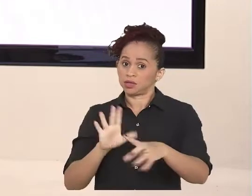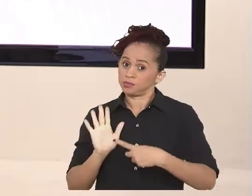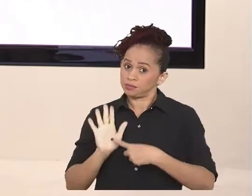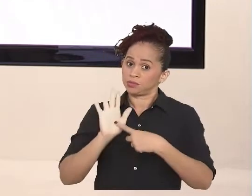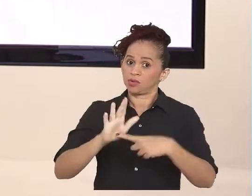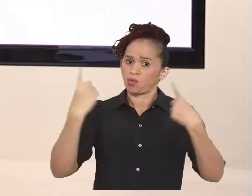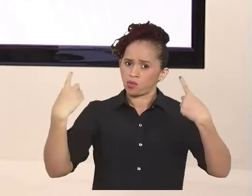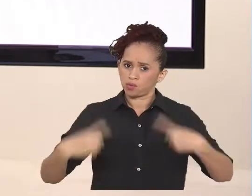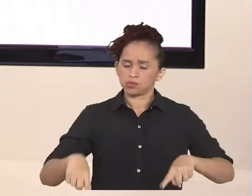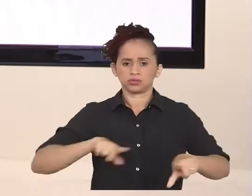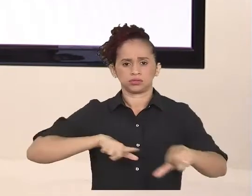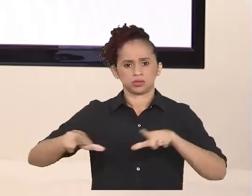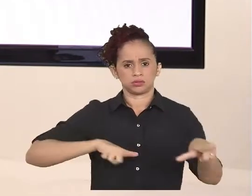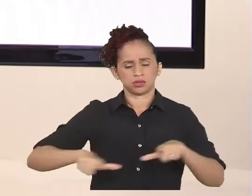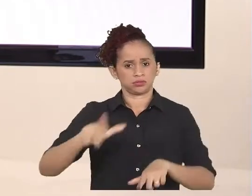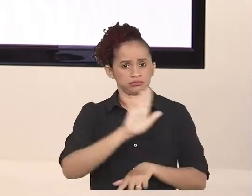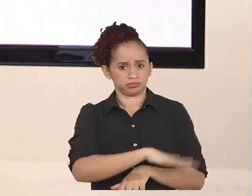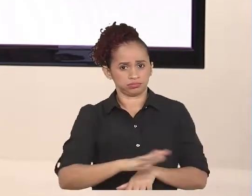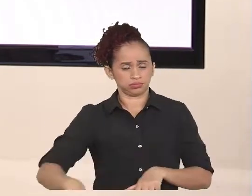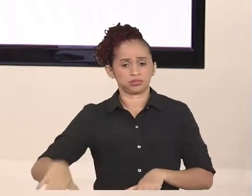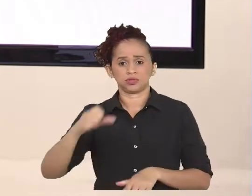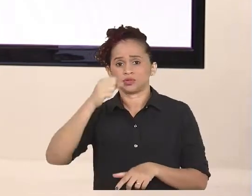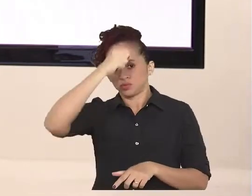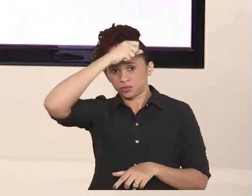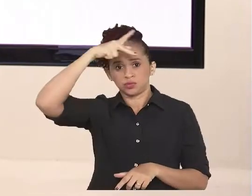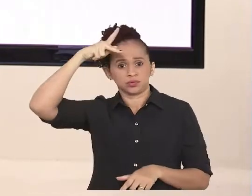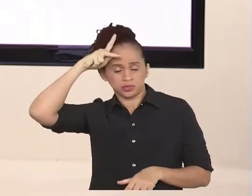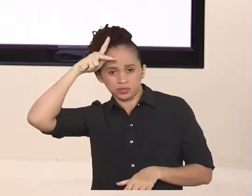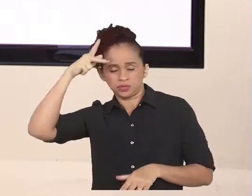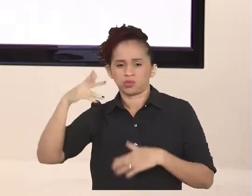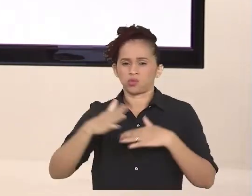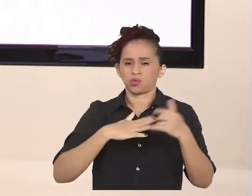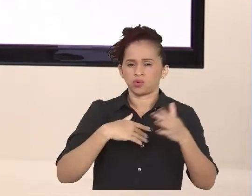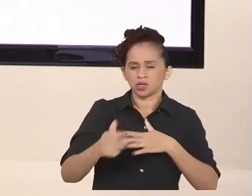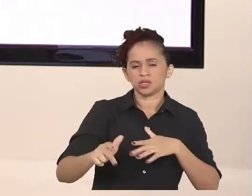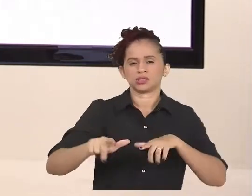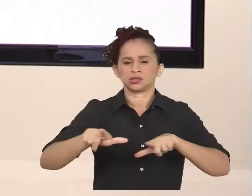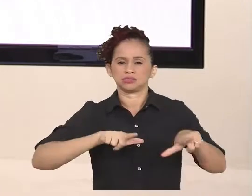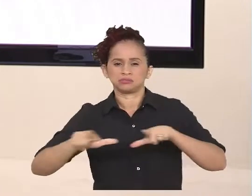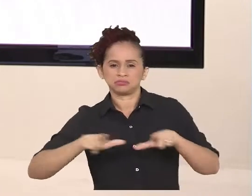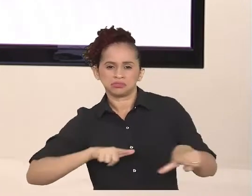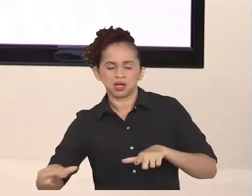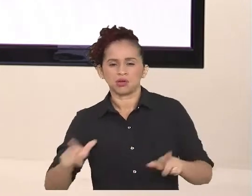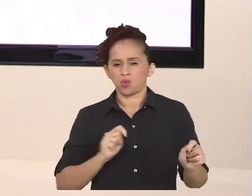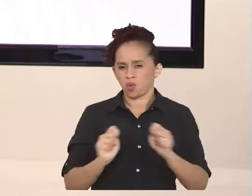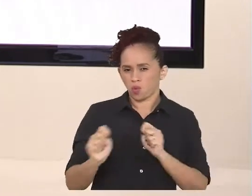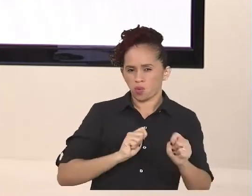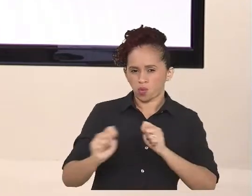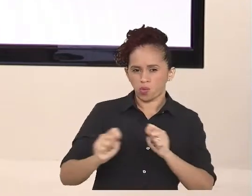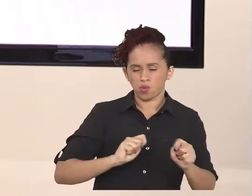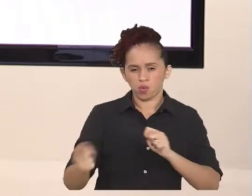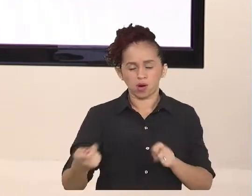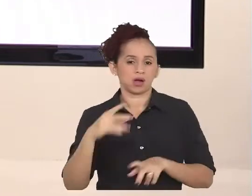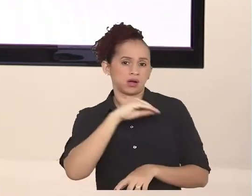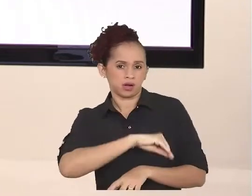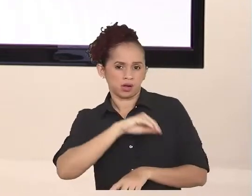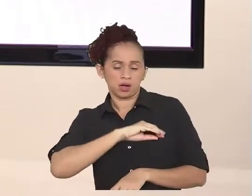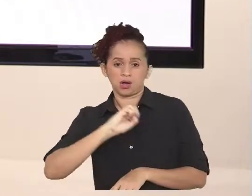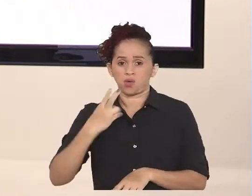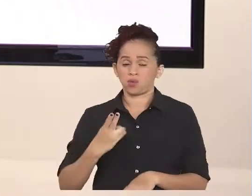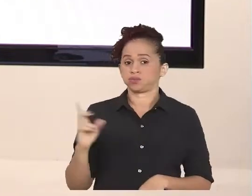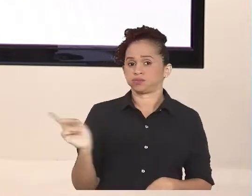trabalho infantil no município. O trabalho infantil é qualquer atividade econômica e ou atividade de sobrevivência remunerada ou